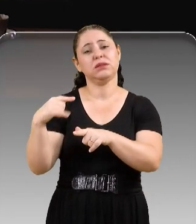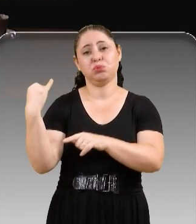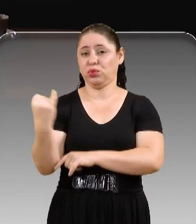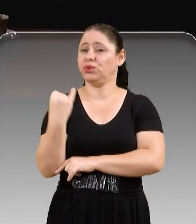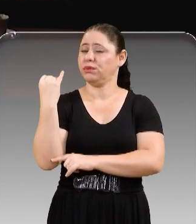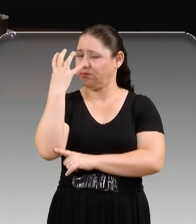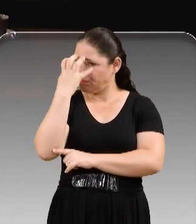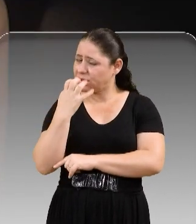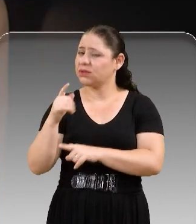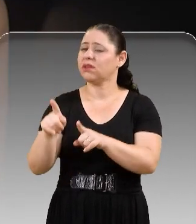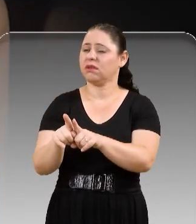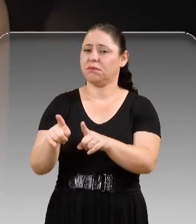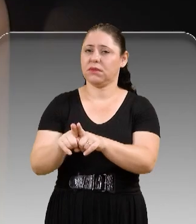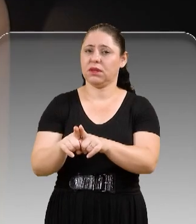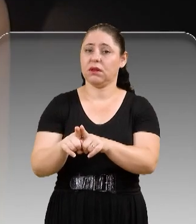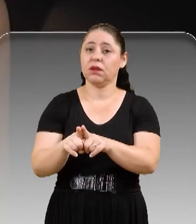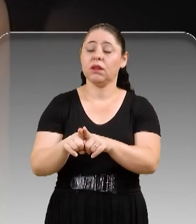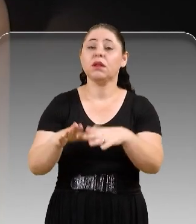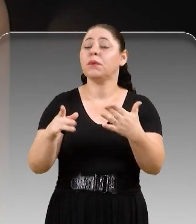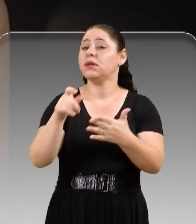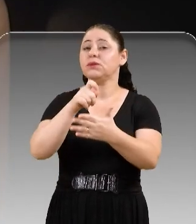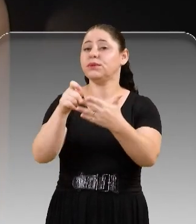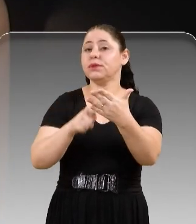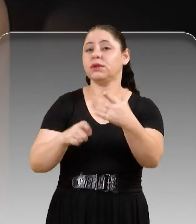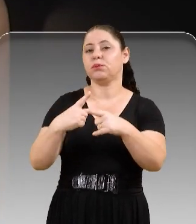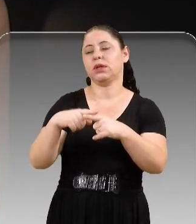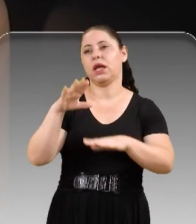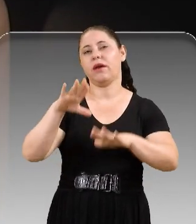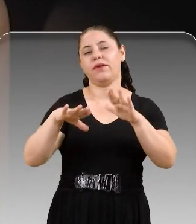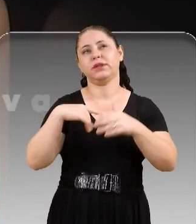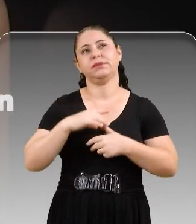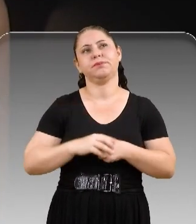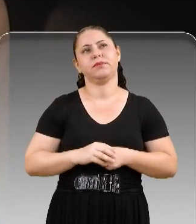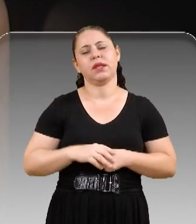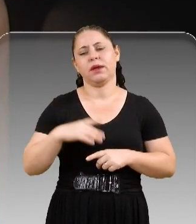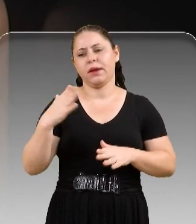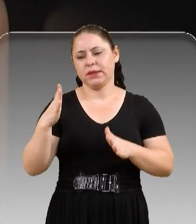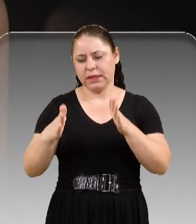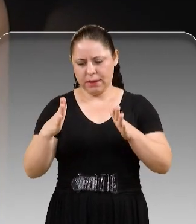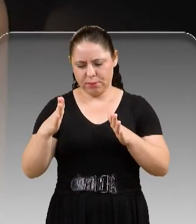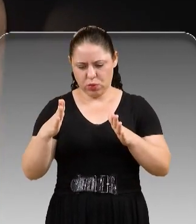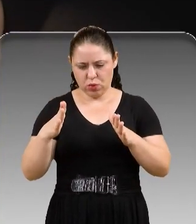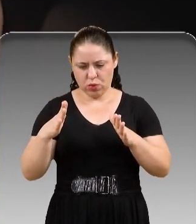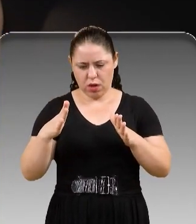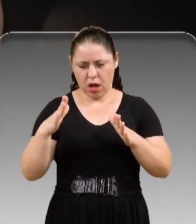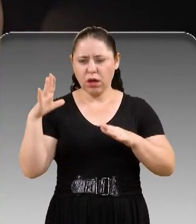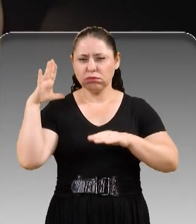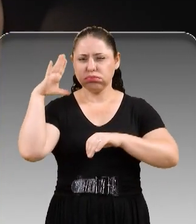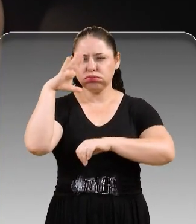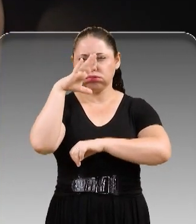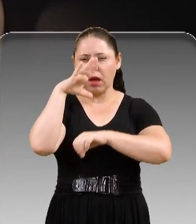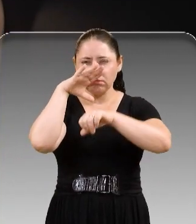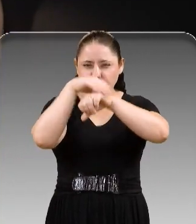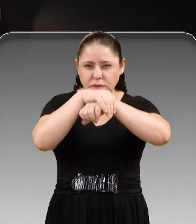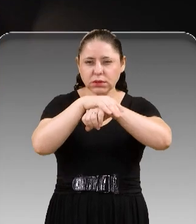do meu trabalho. E também no ato de escrever livros, porque isso tomava tempo, e o meu tempo era à noite, e fim de